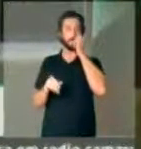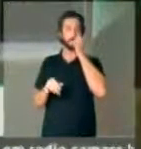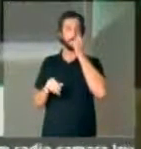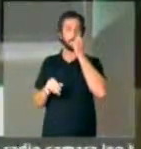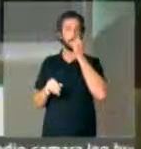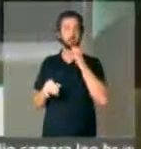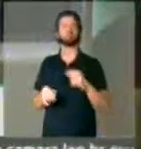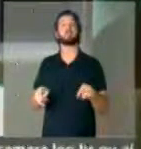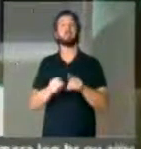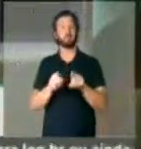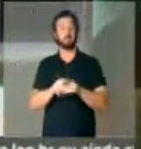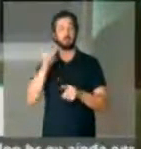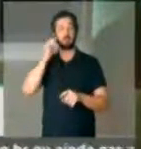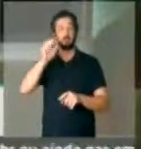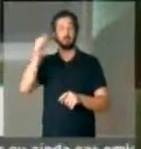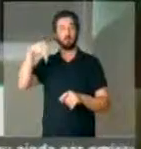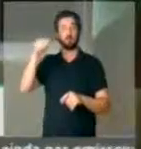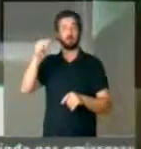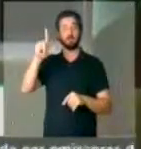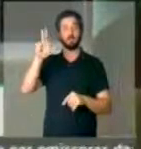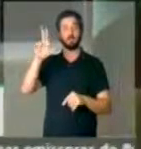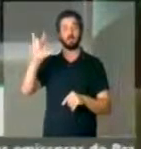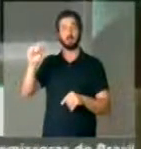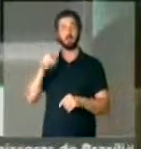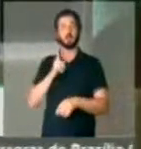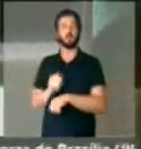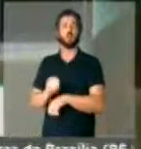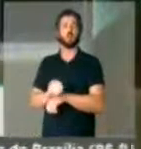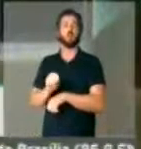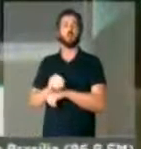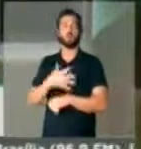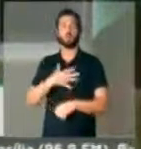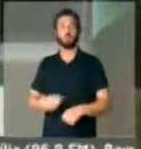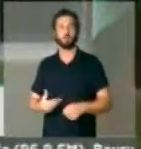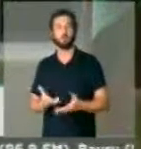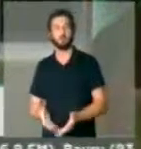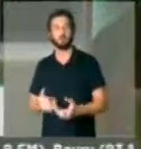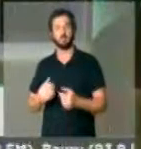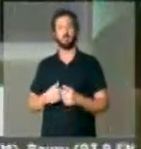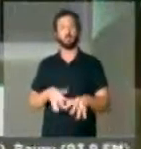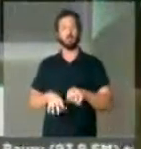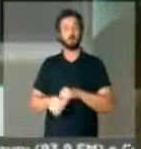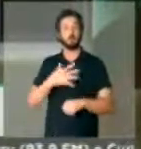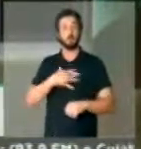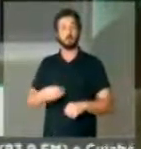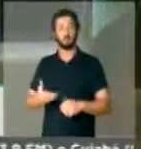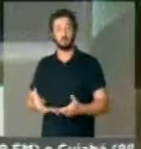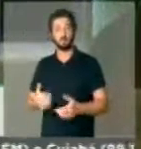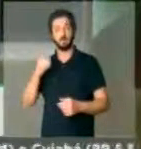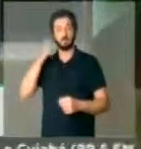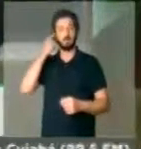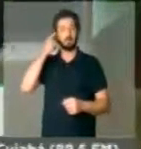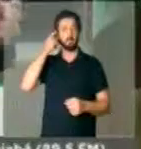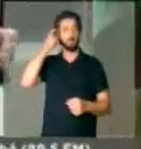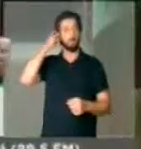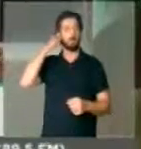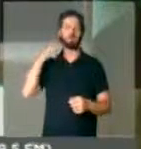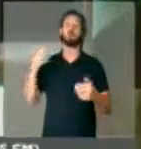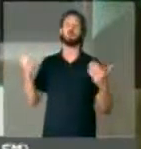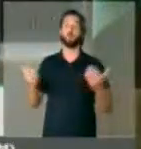e a Ana Lúcia Príncipe. Ele cuidou desses meninos, formou esses meninos, e